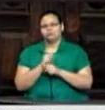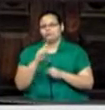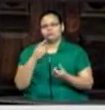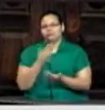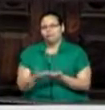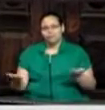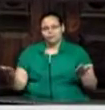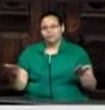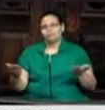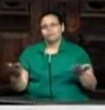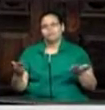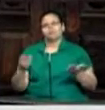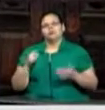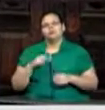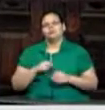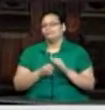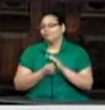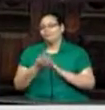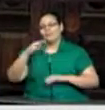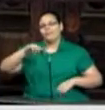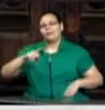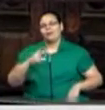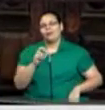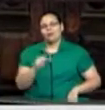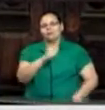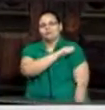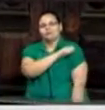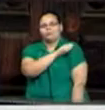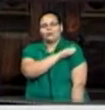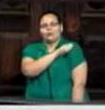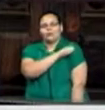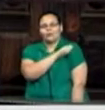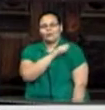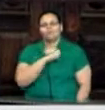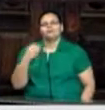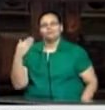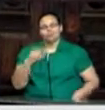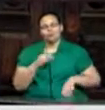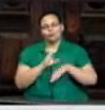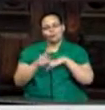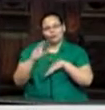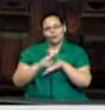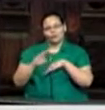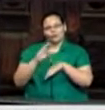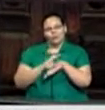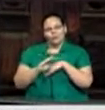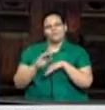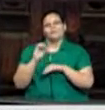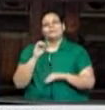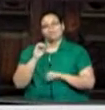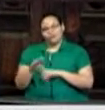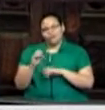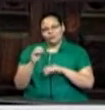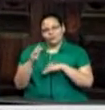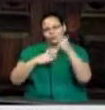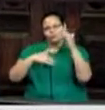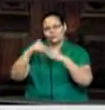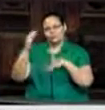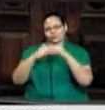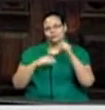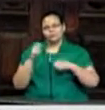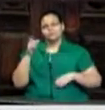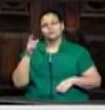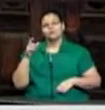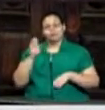completamente perdido pelos milhares de estudantes que hoje cursam educação profissional no nosso estado.